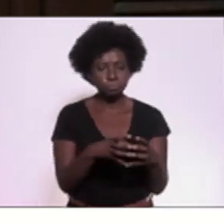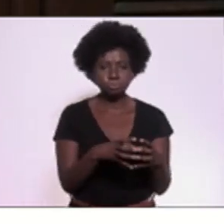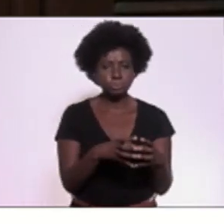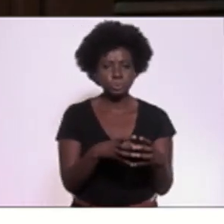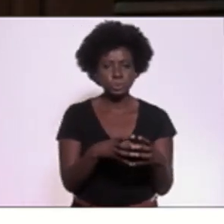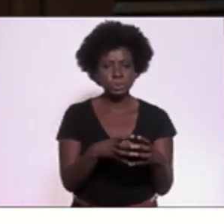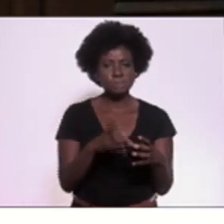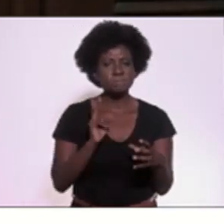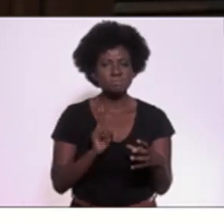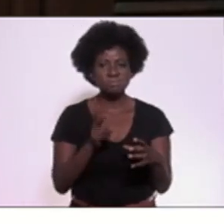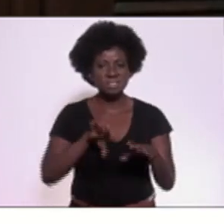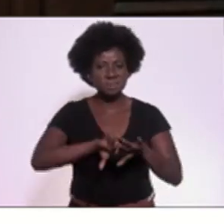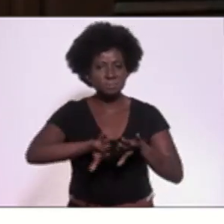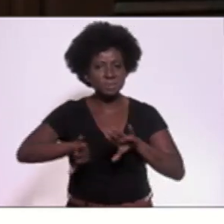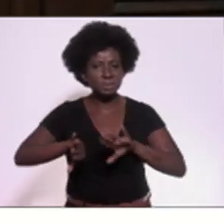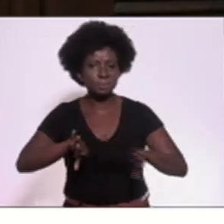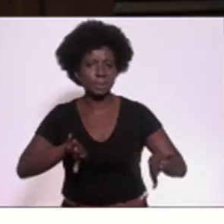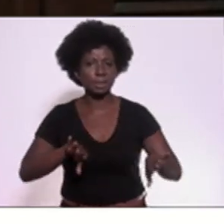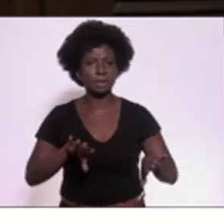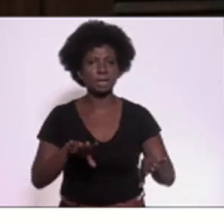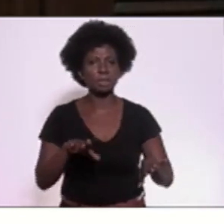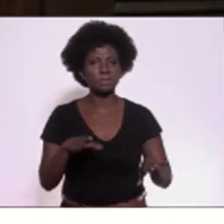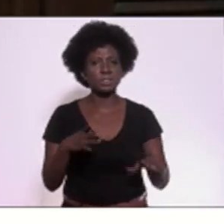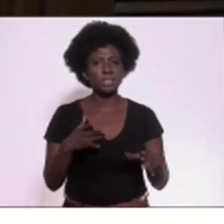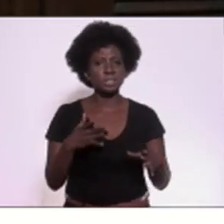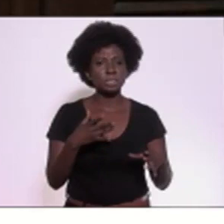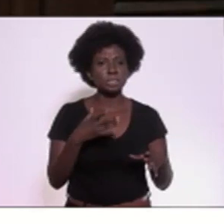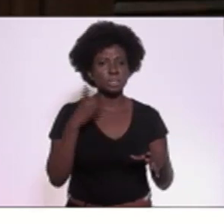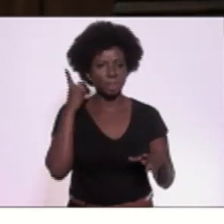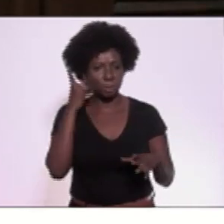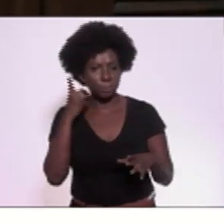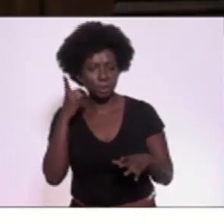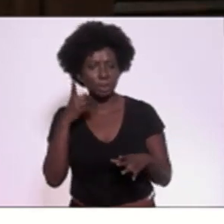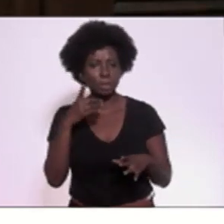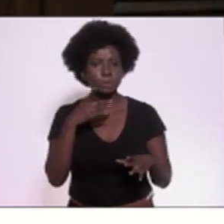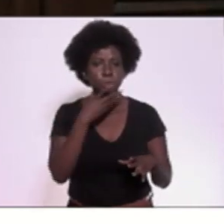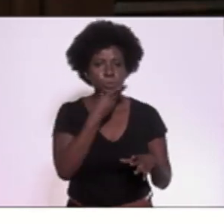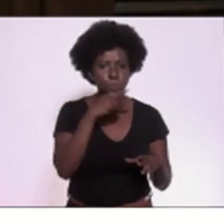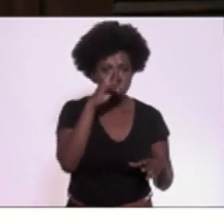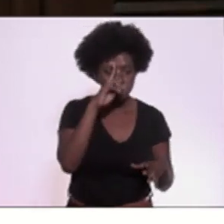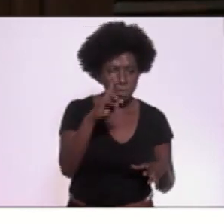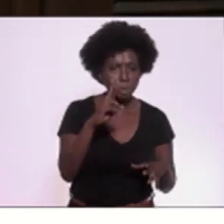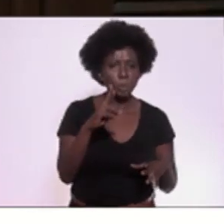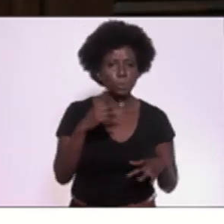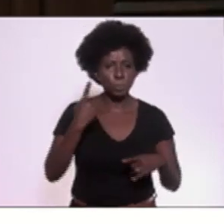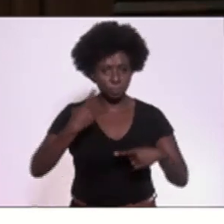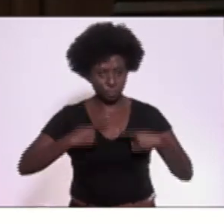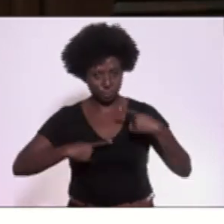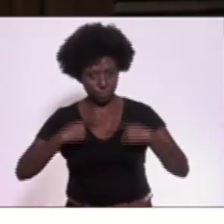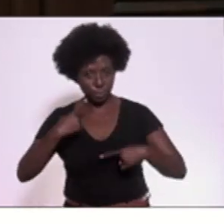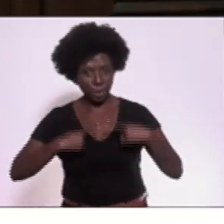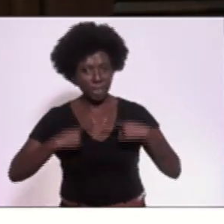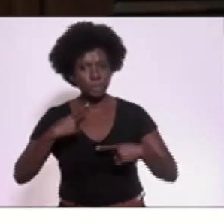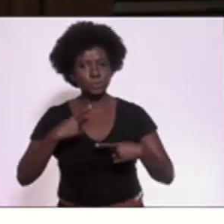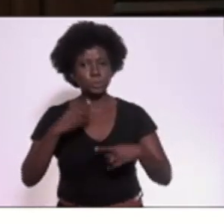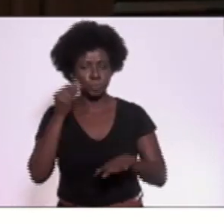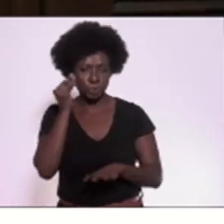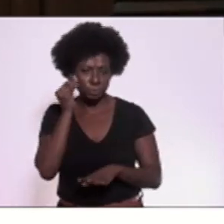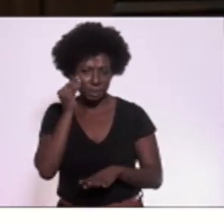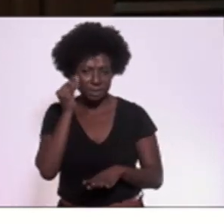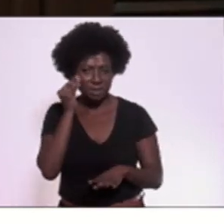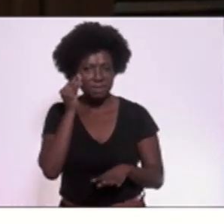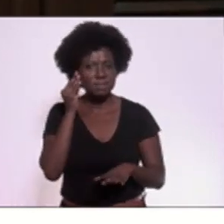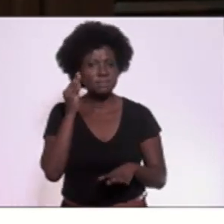um político experimentado, com uma experiência no parlamento, nas articulações políticas, um homem que